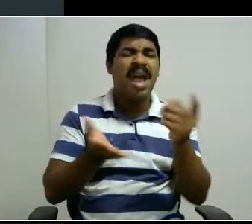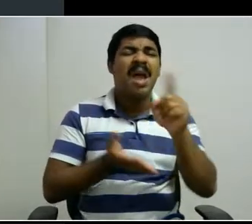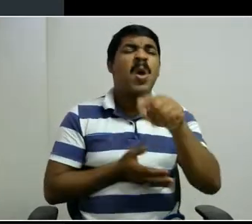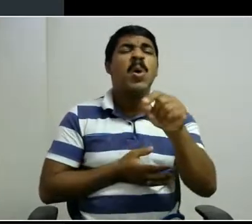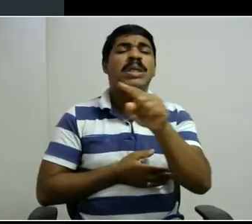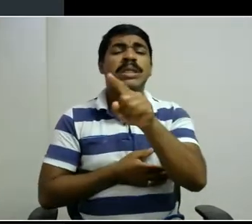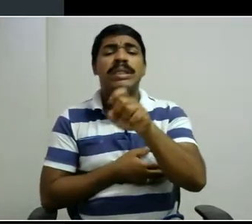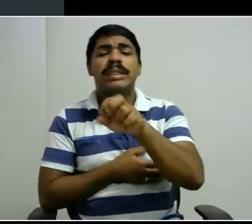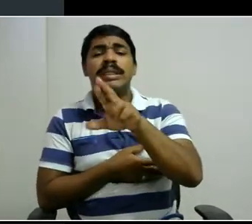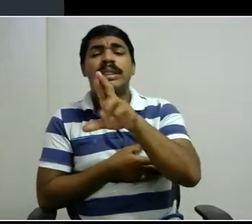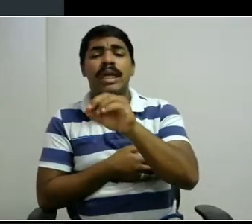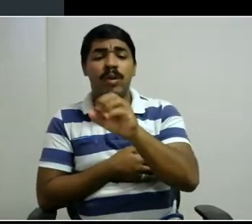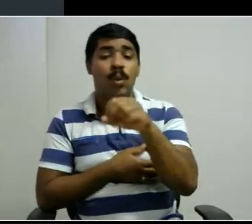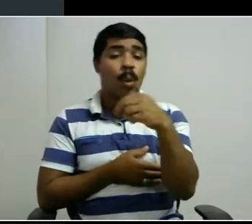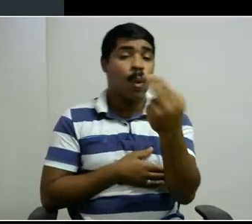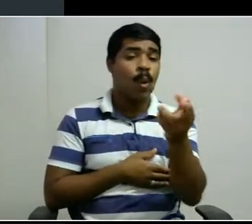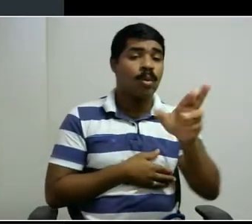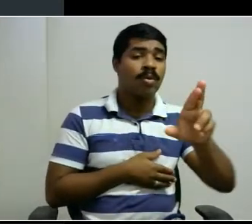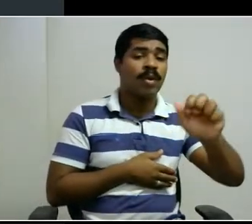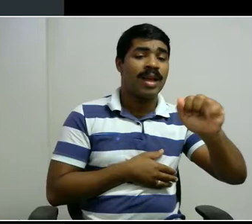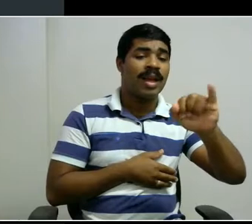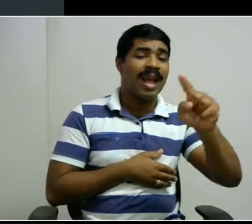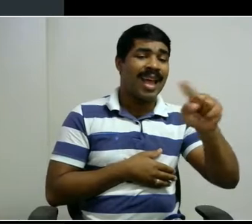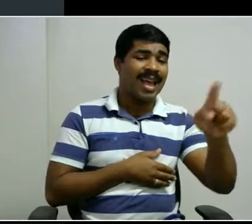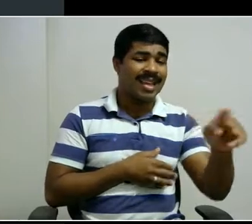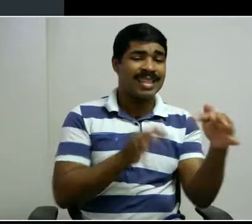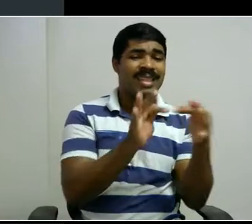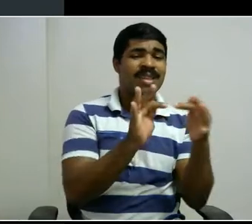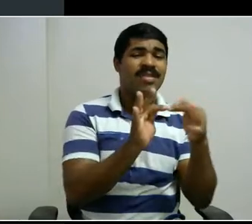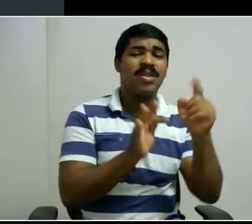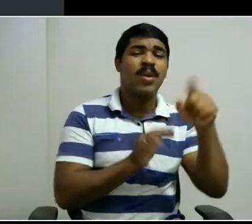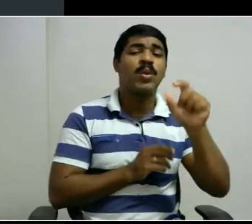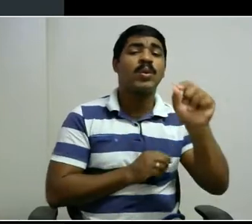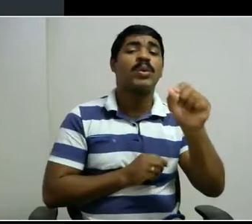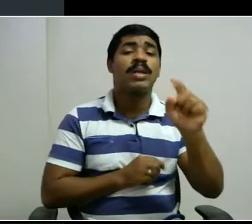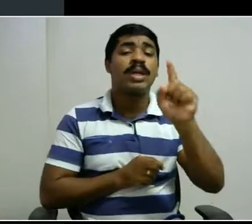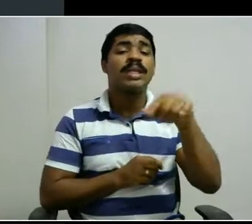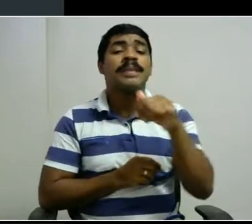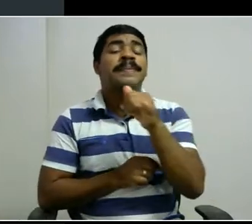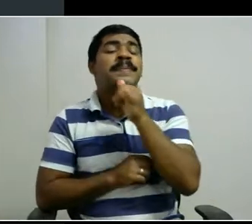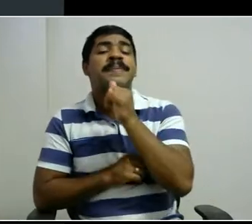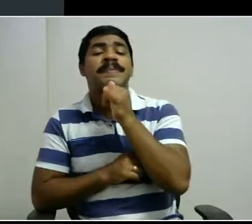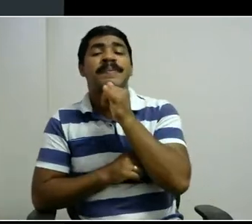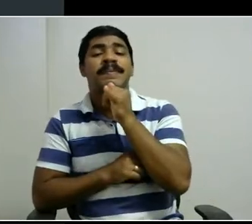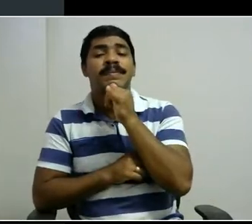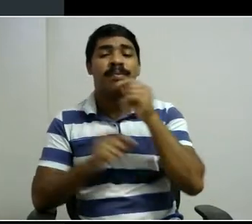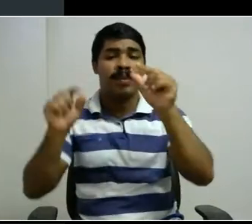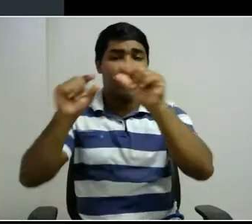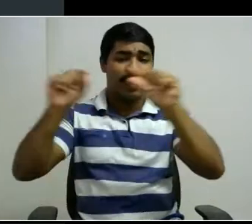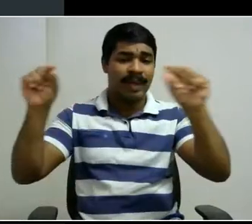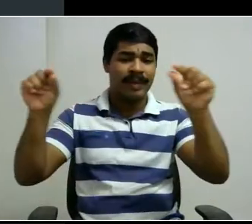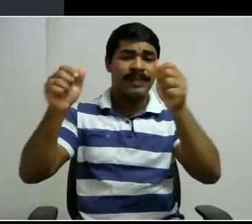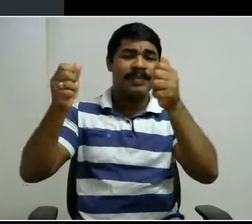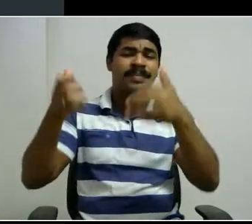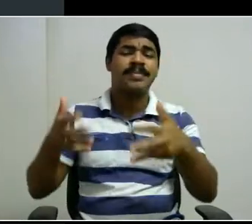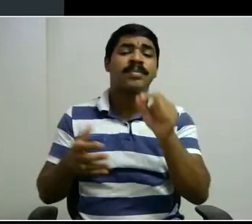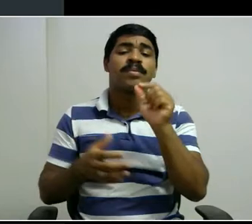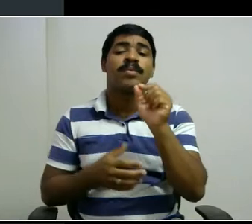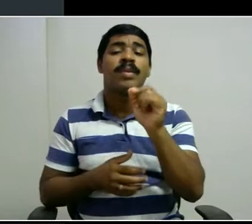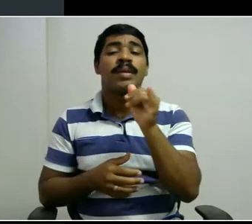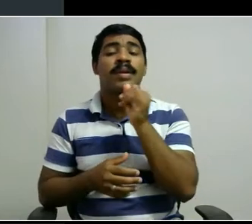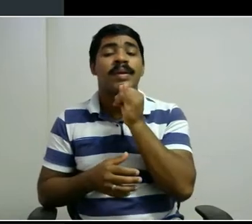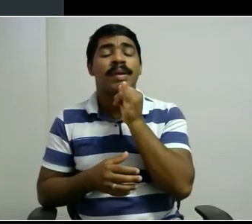É um número x, tal que o f de x ele é igual a zero. Em outras palavras, o